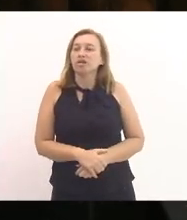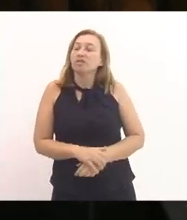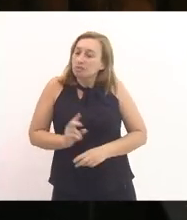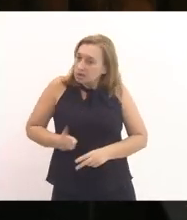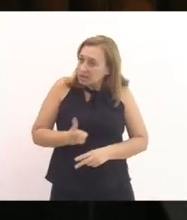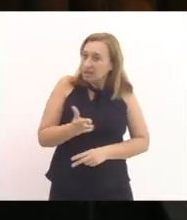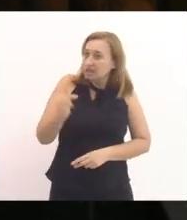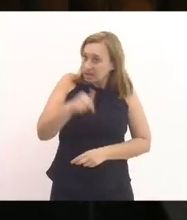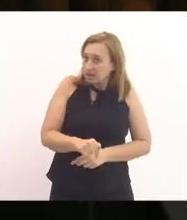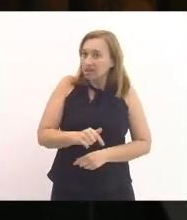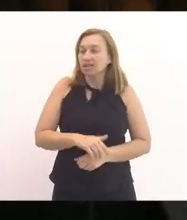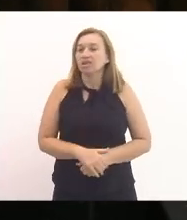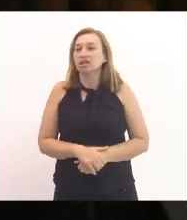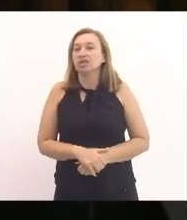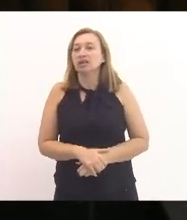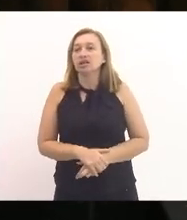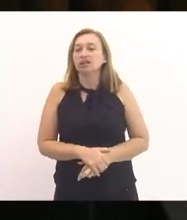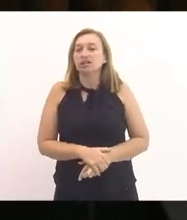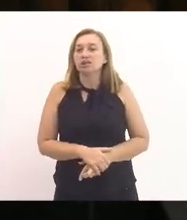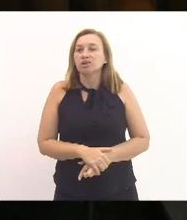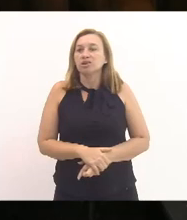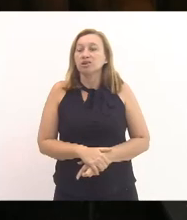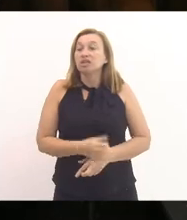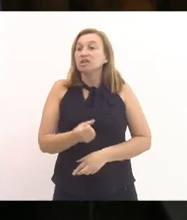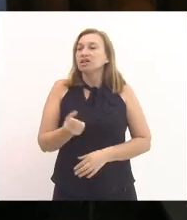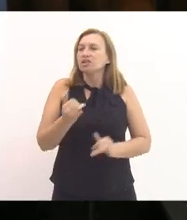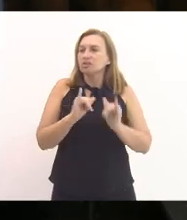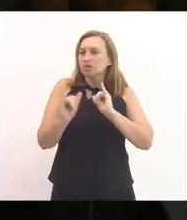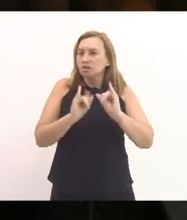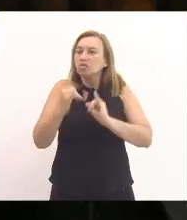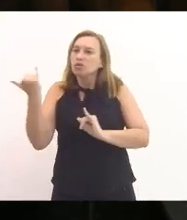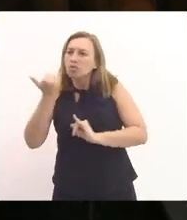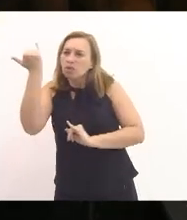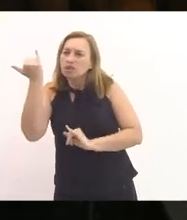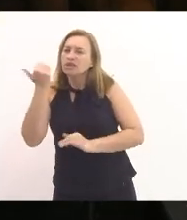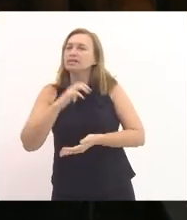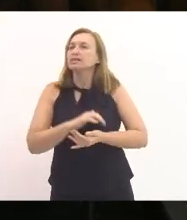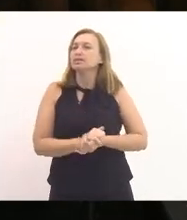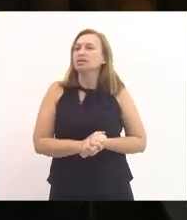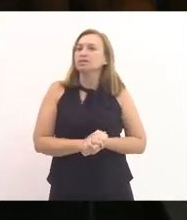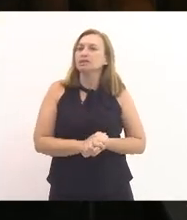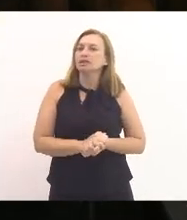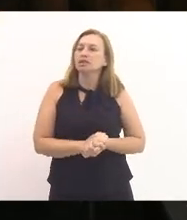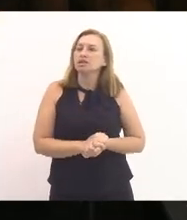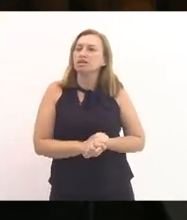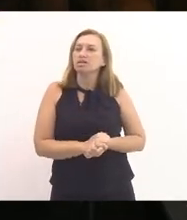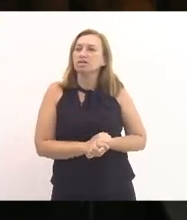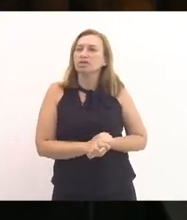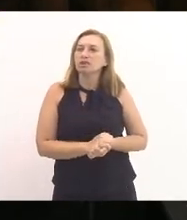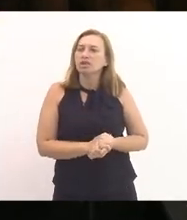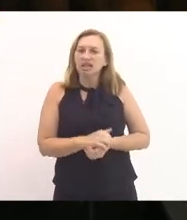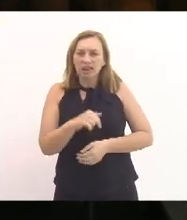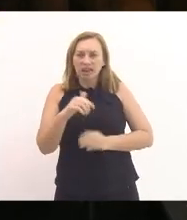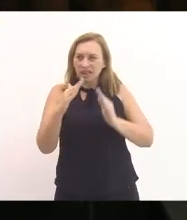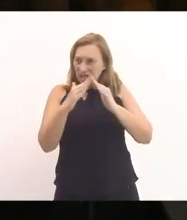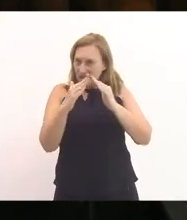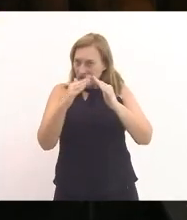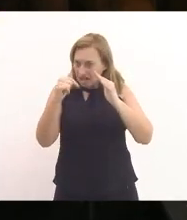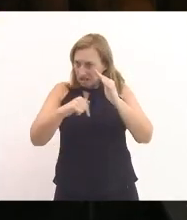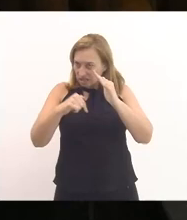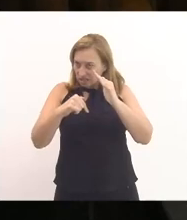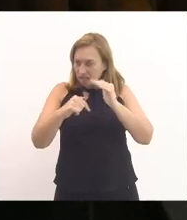vamos Seguindo aqui aqui é um dado importante essa questão a essa cara está